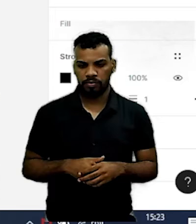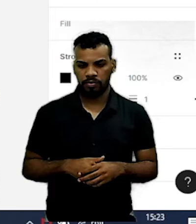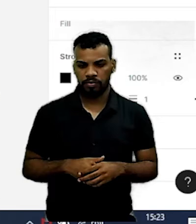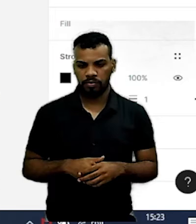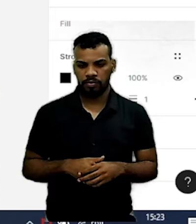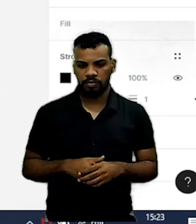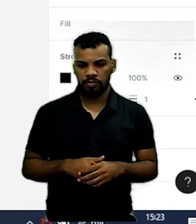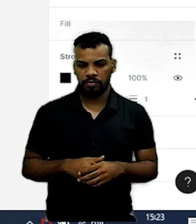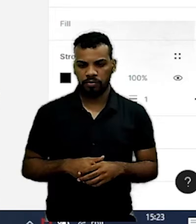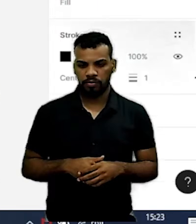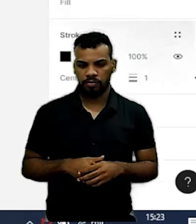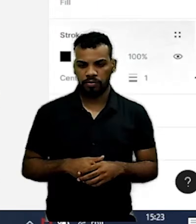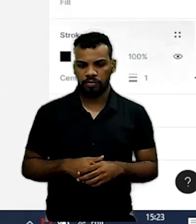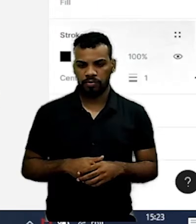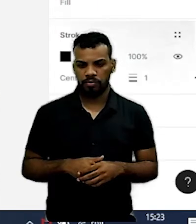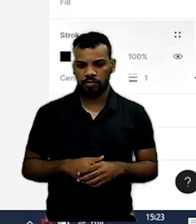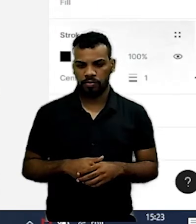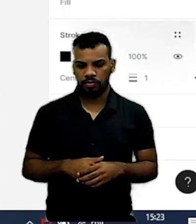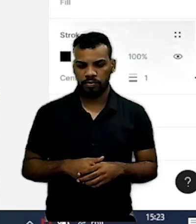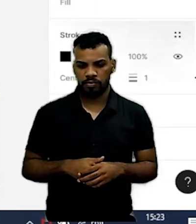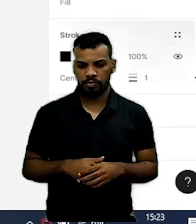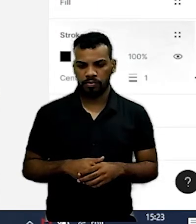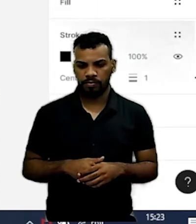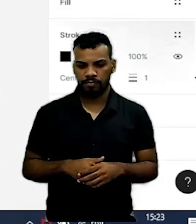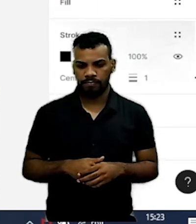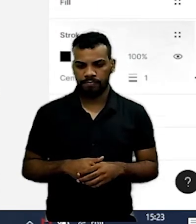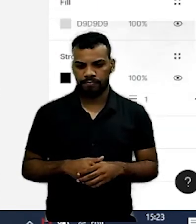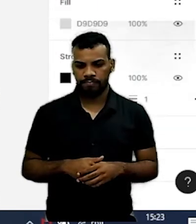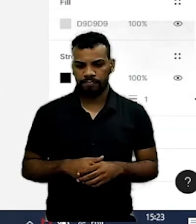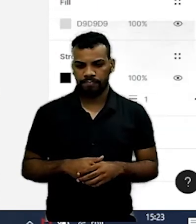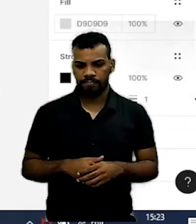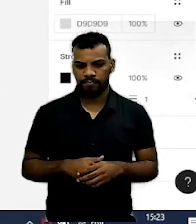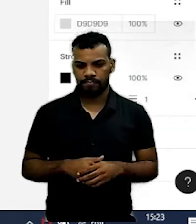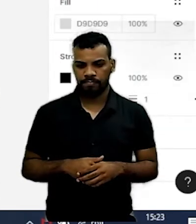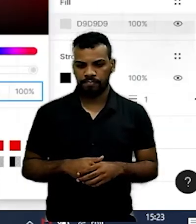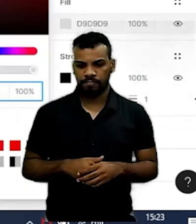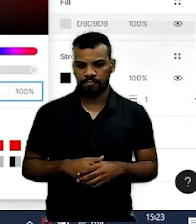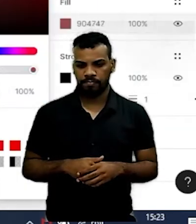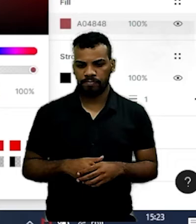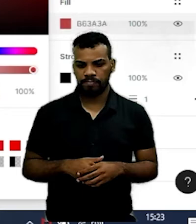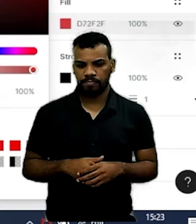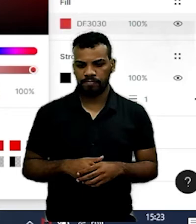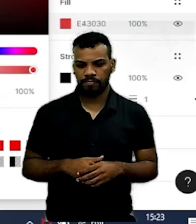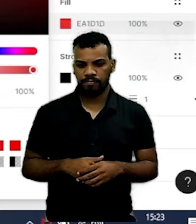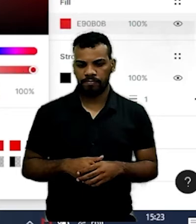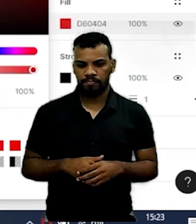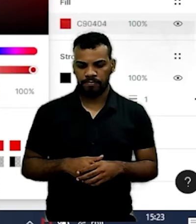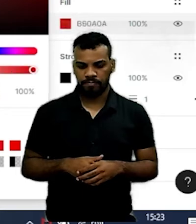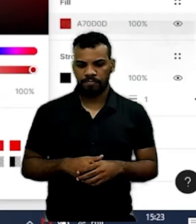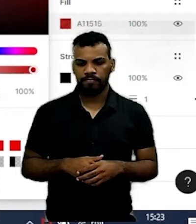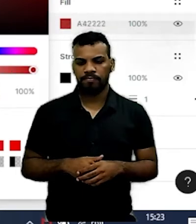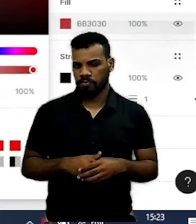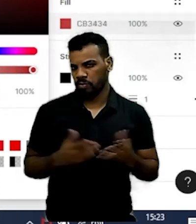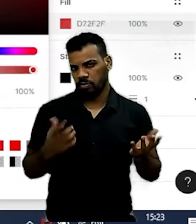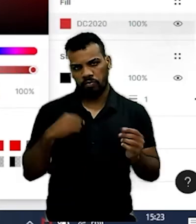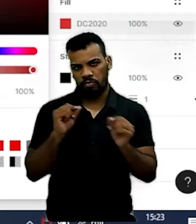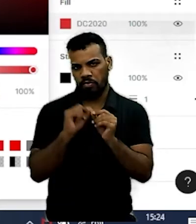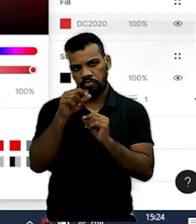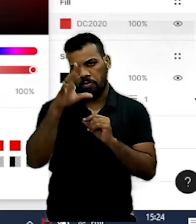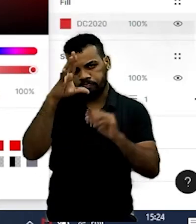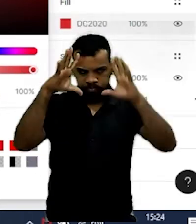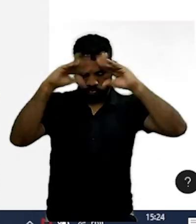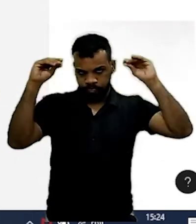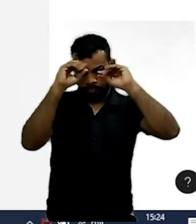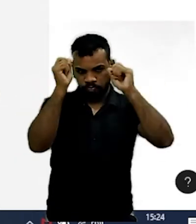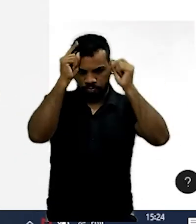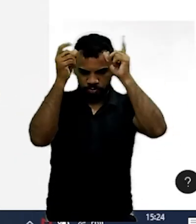prontinho. Então, eu venho aqui no meu fio, preencho ela e posso mudar a cor.